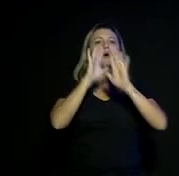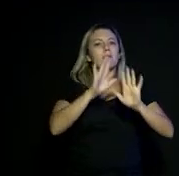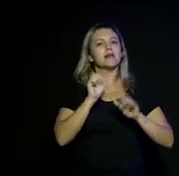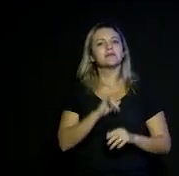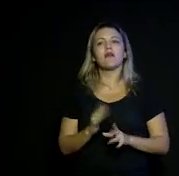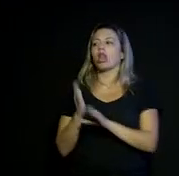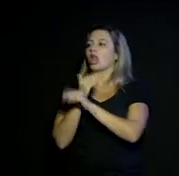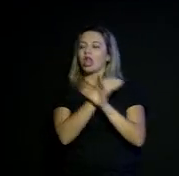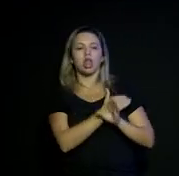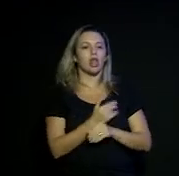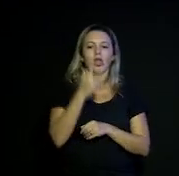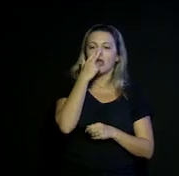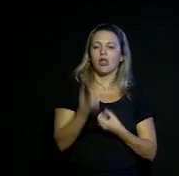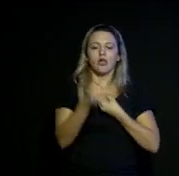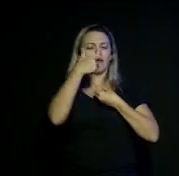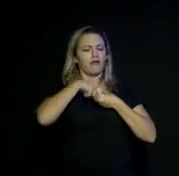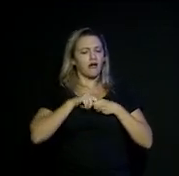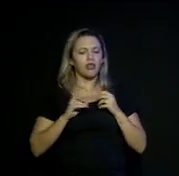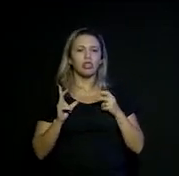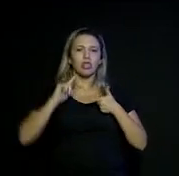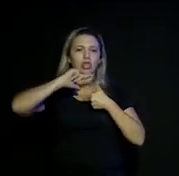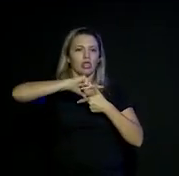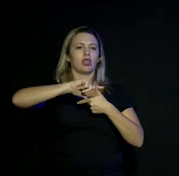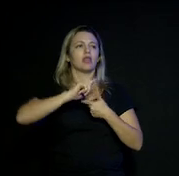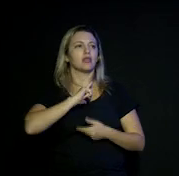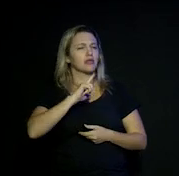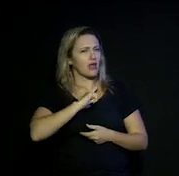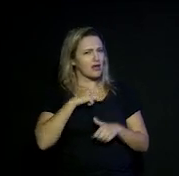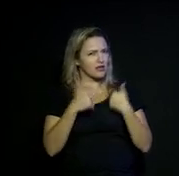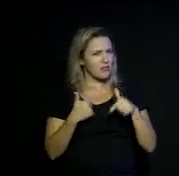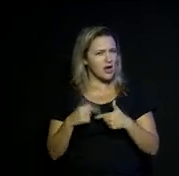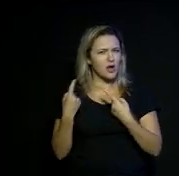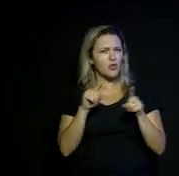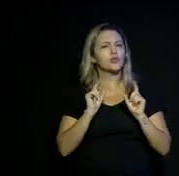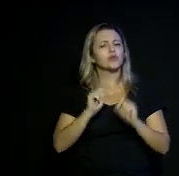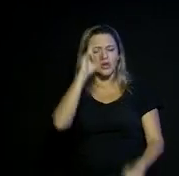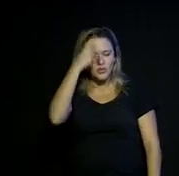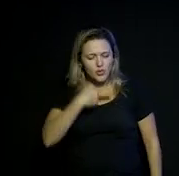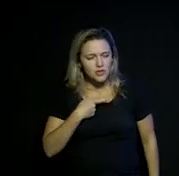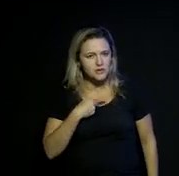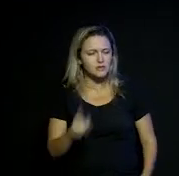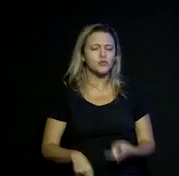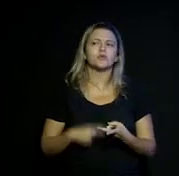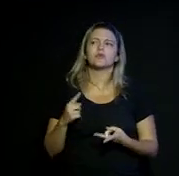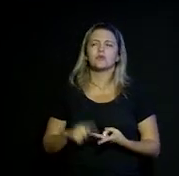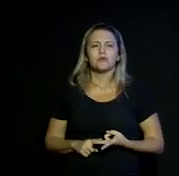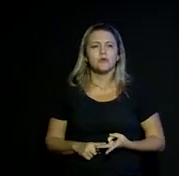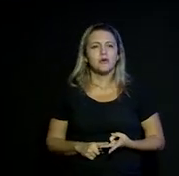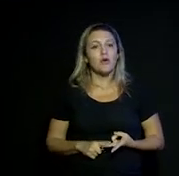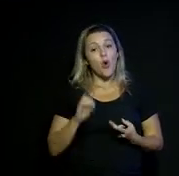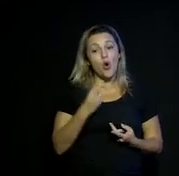mundos particulares. Você quer trabalhar contra uma das piores coisas do mundo, que é o egoísmo? Você quer trabalhar sobre uma das